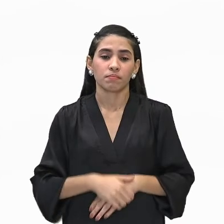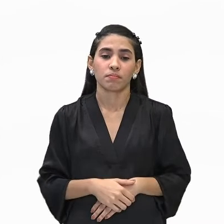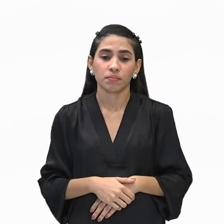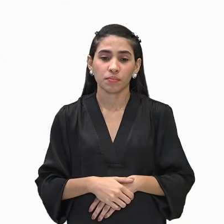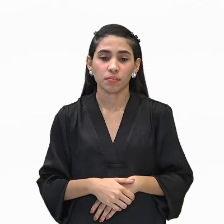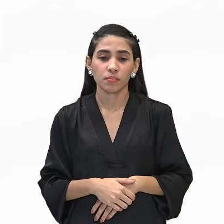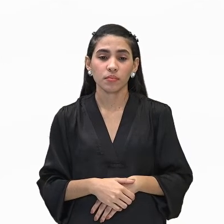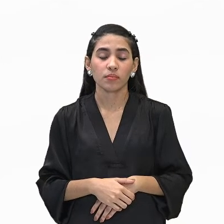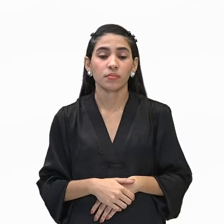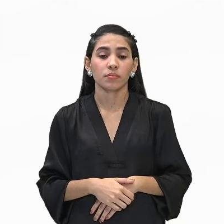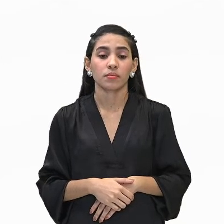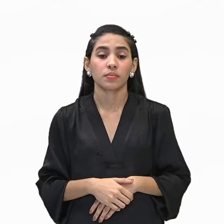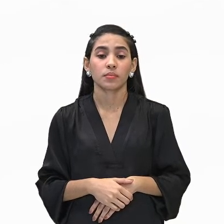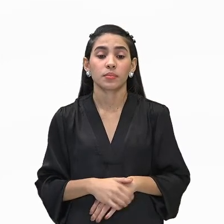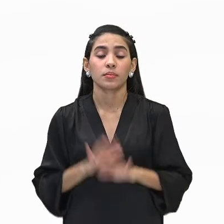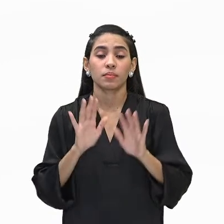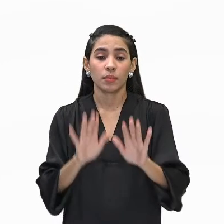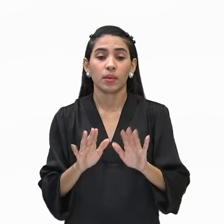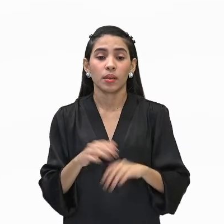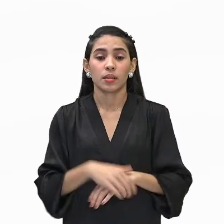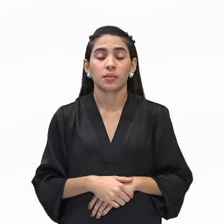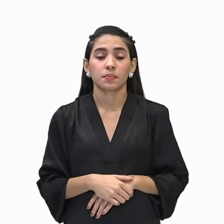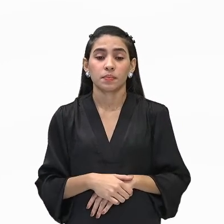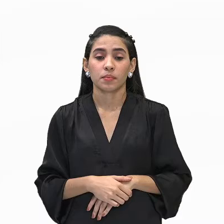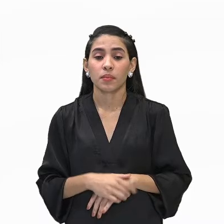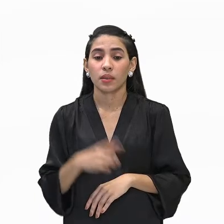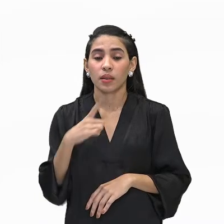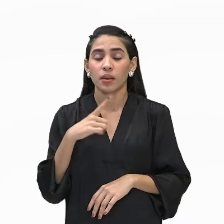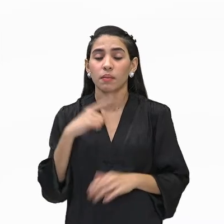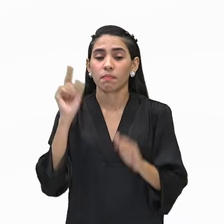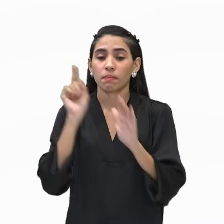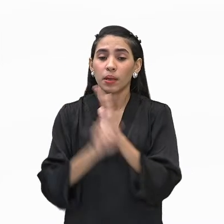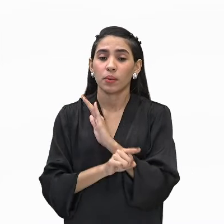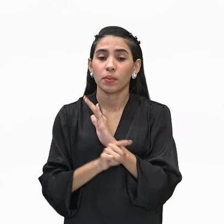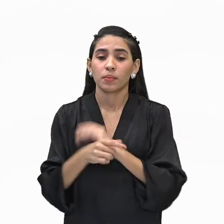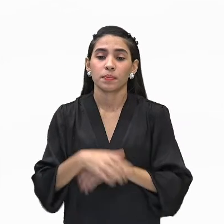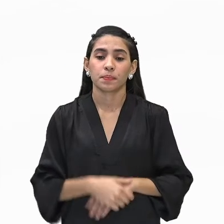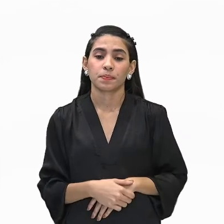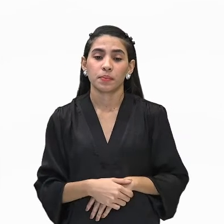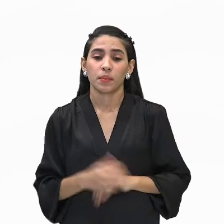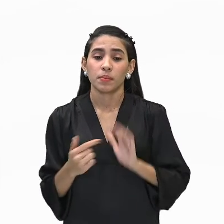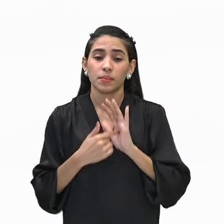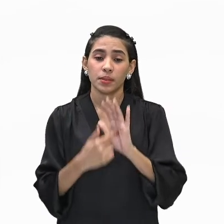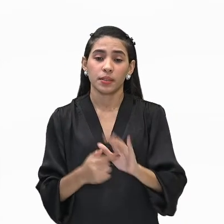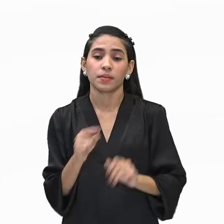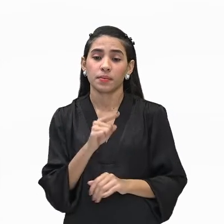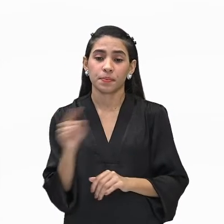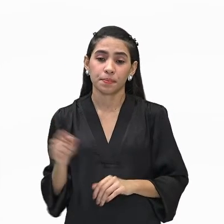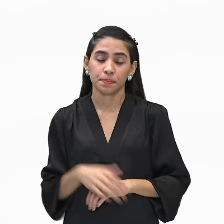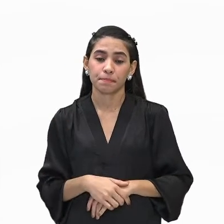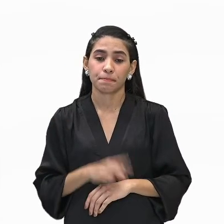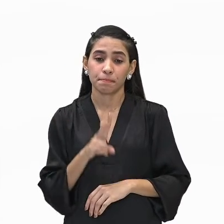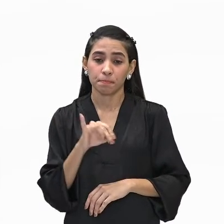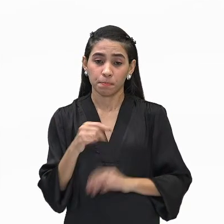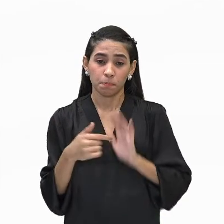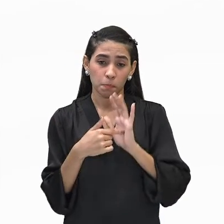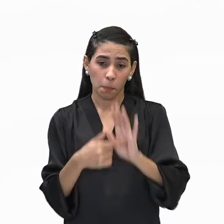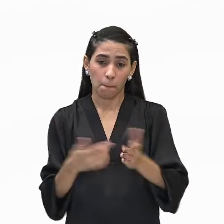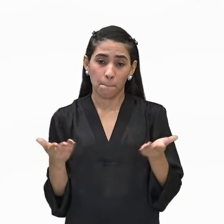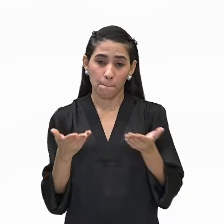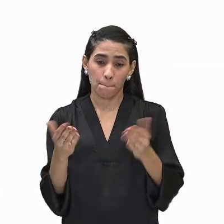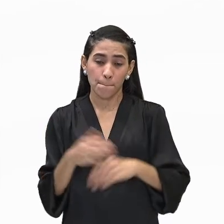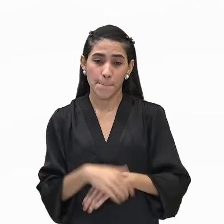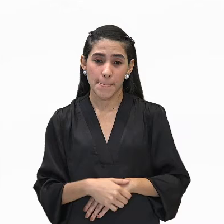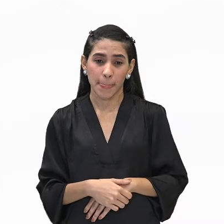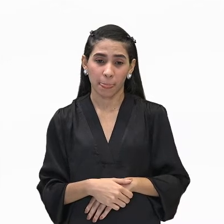permitido. Mas nós temos mais uma pergunta geradora para trazer aqui para vocês, que vai aparecer agora aí para a